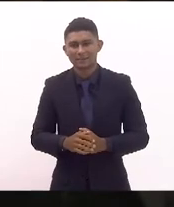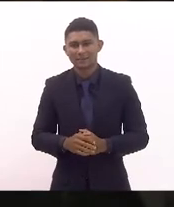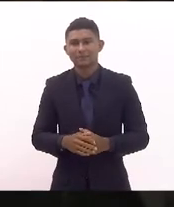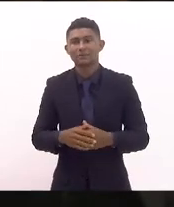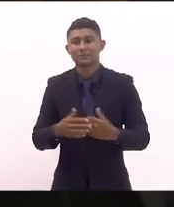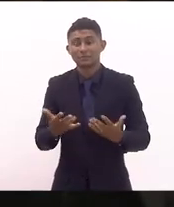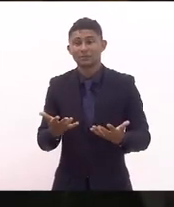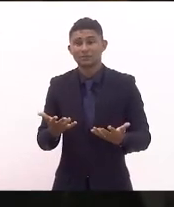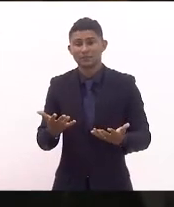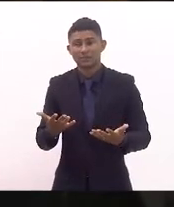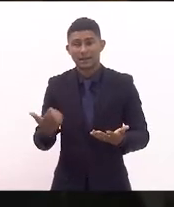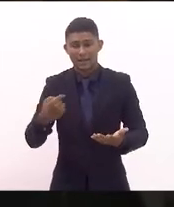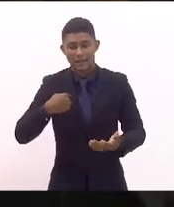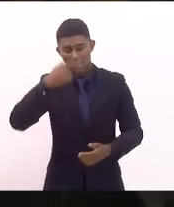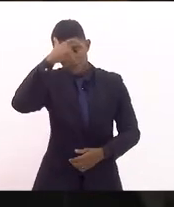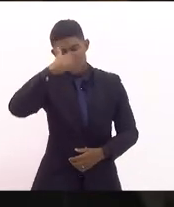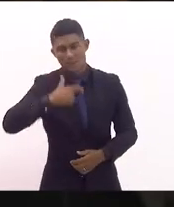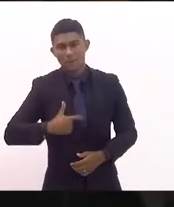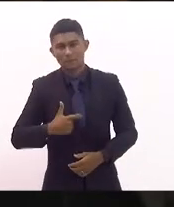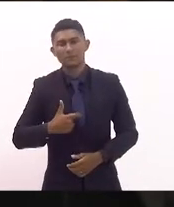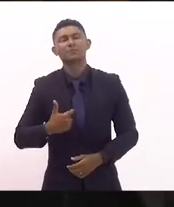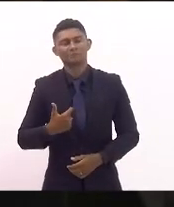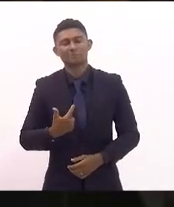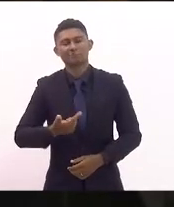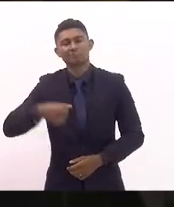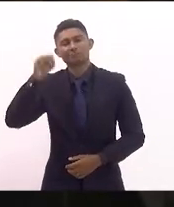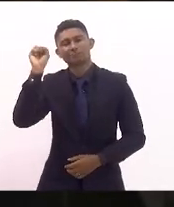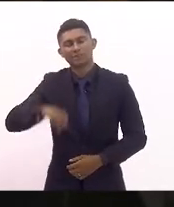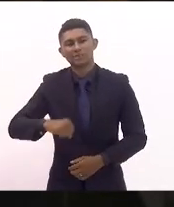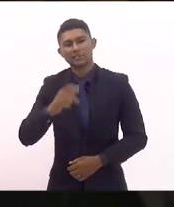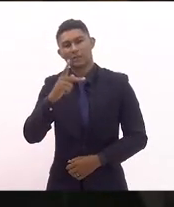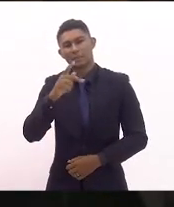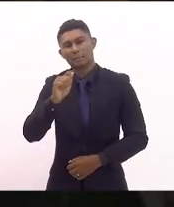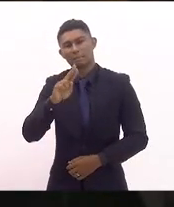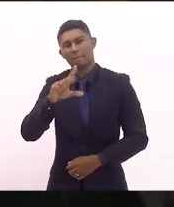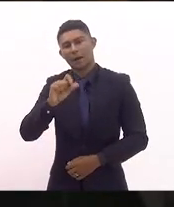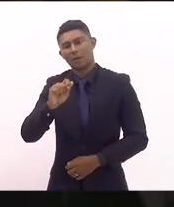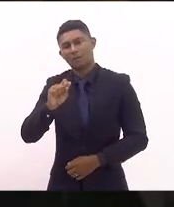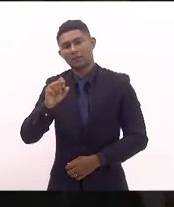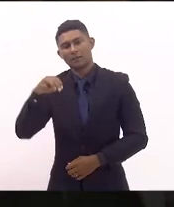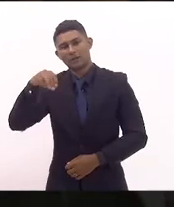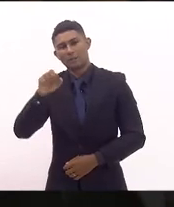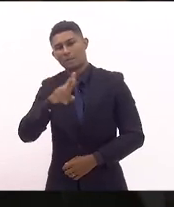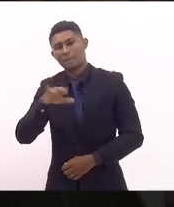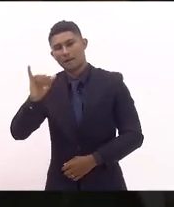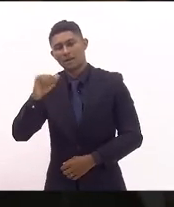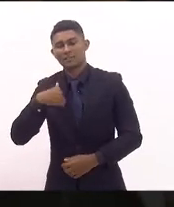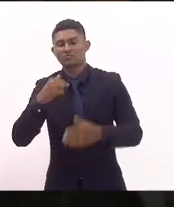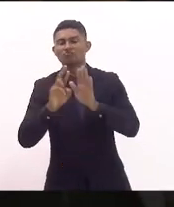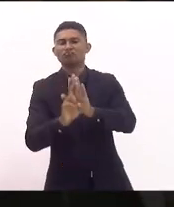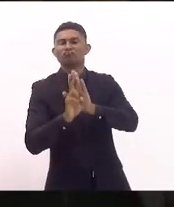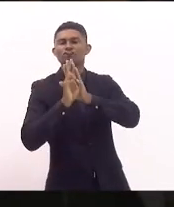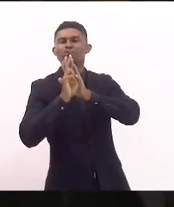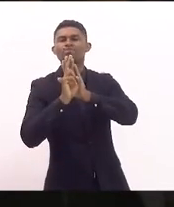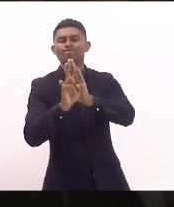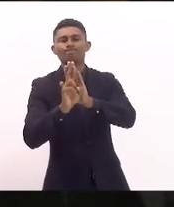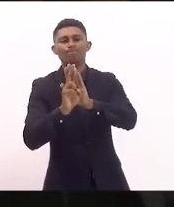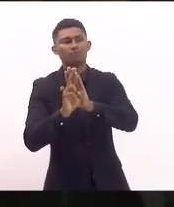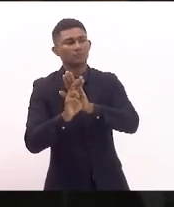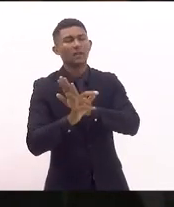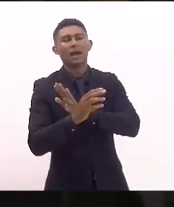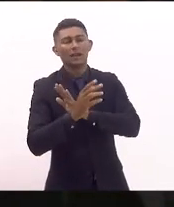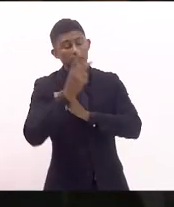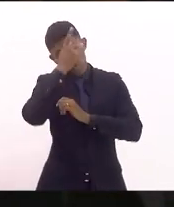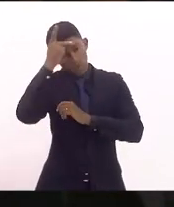materializada nesta aqui que vos fala. Sim, Paula Mary, representante dos incontáveis